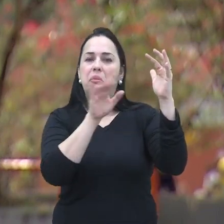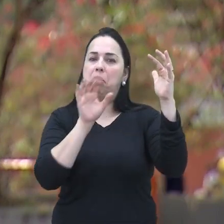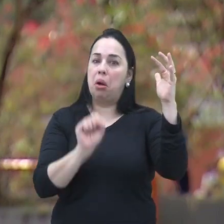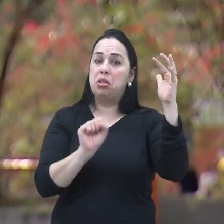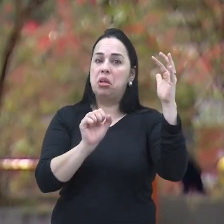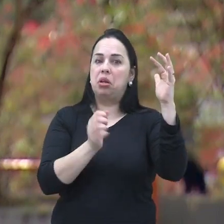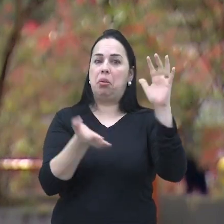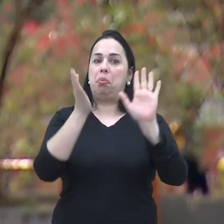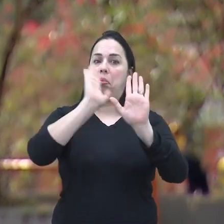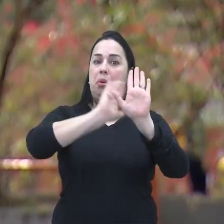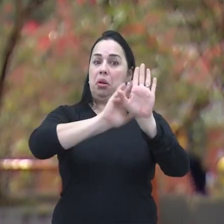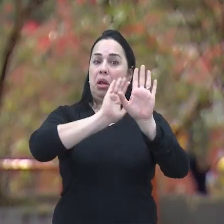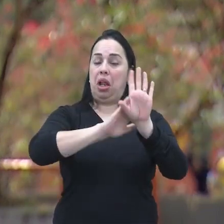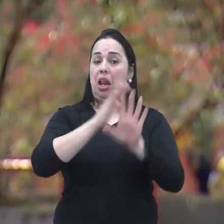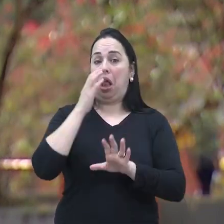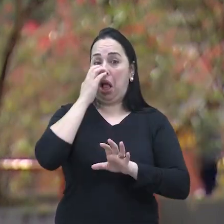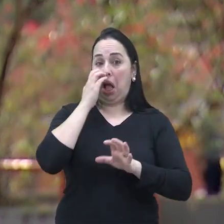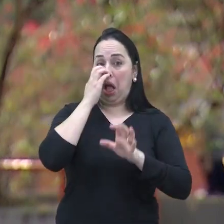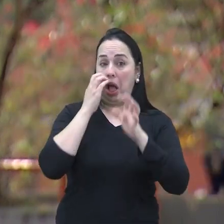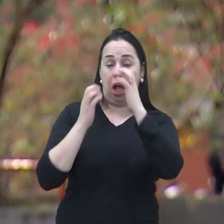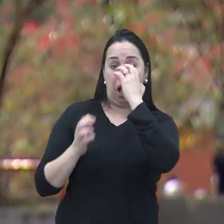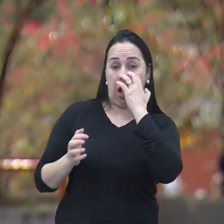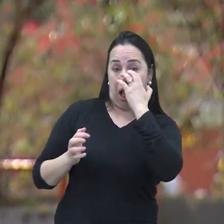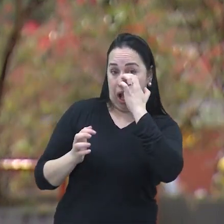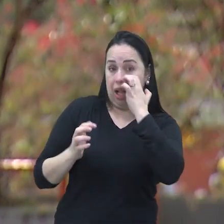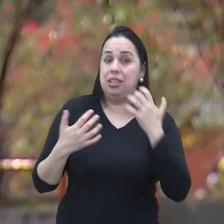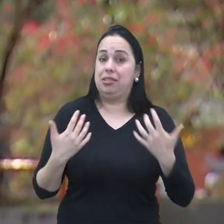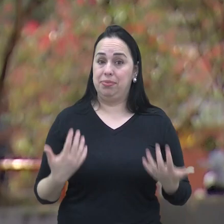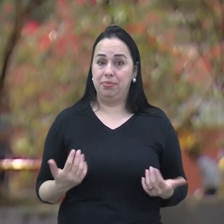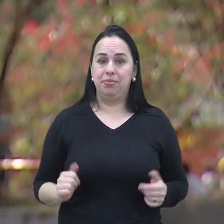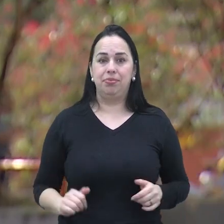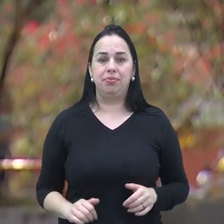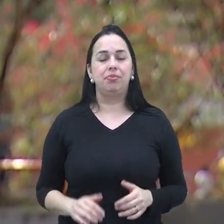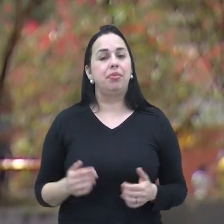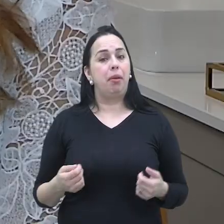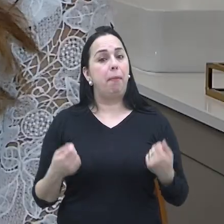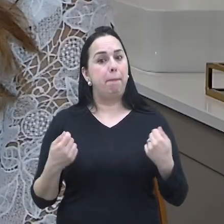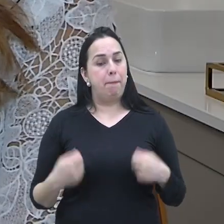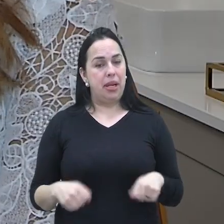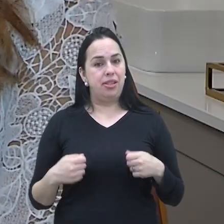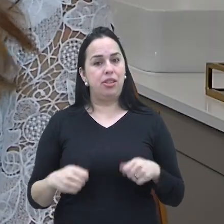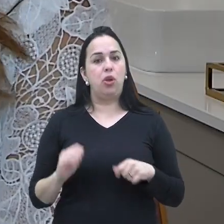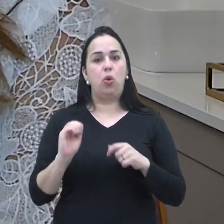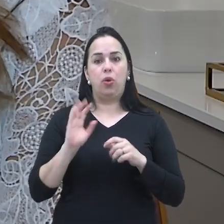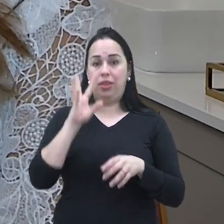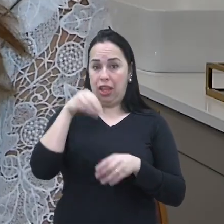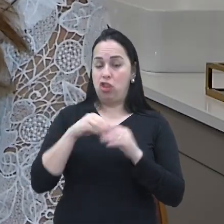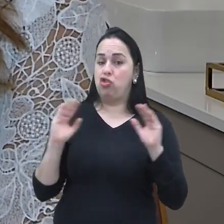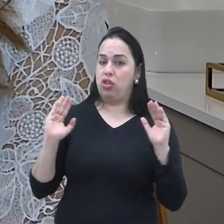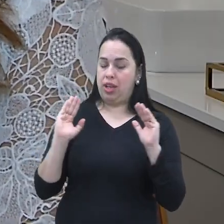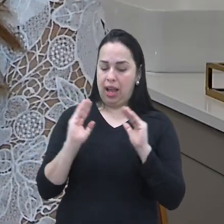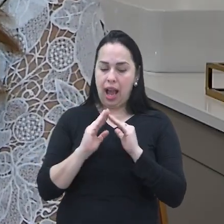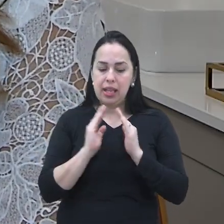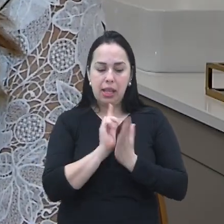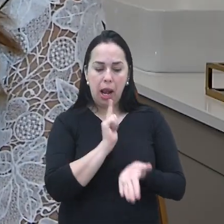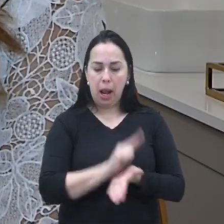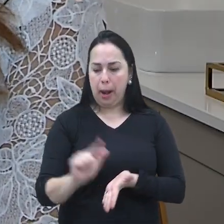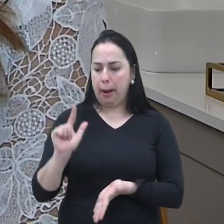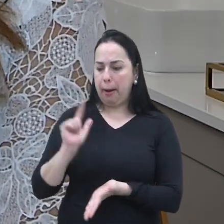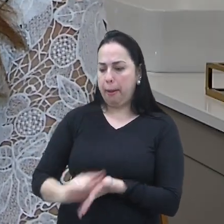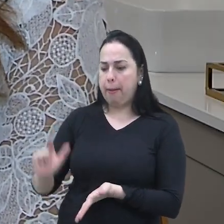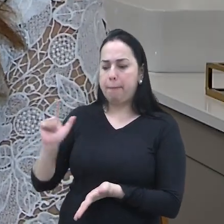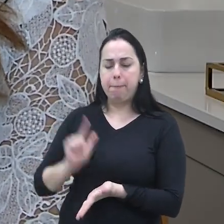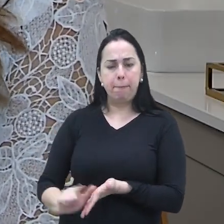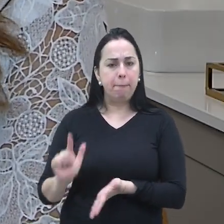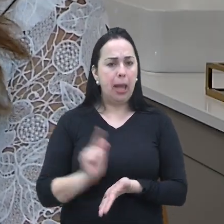lado não tão bonito, como as alergias sazonais, típicas dessa época. Vai precisar ter mais cuidados dentro de casa